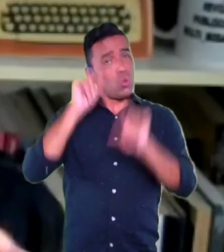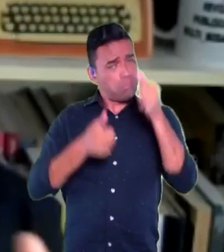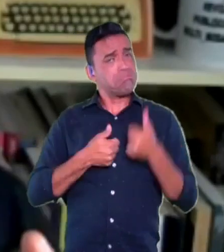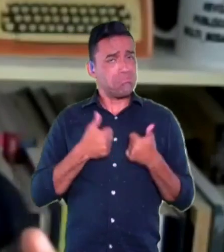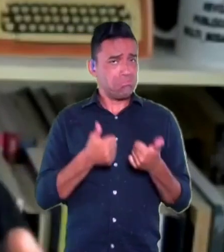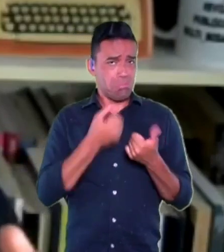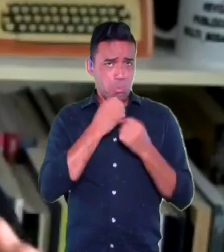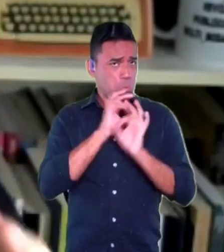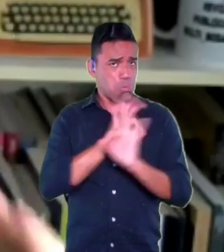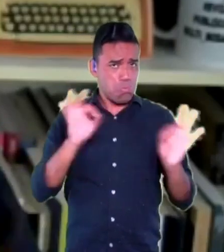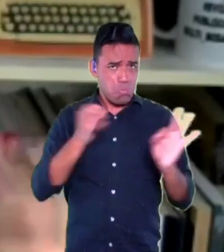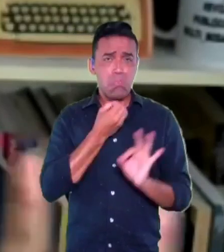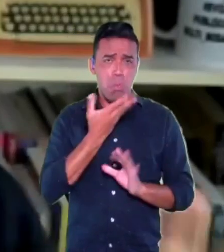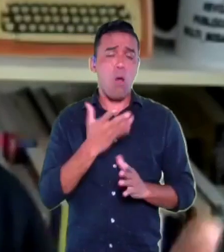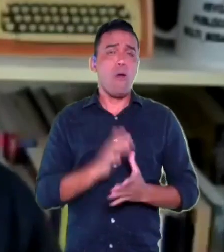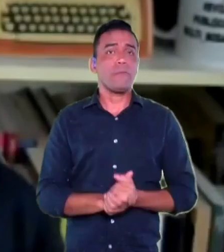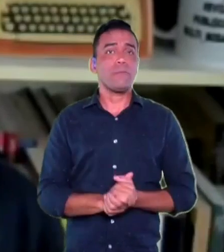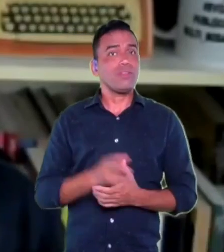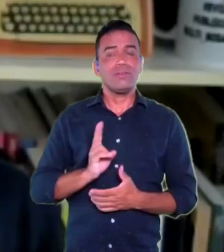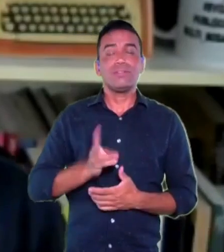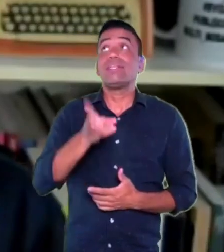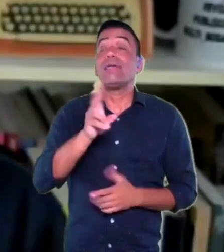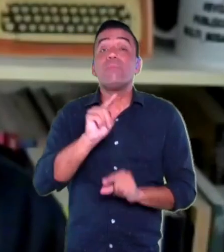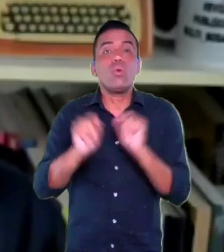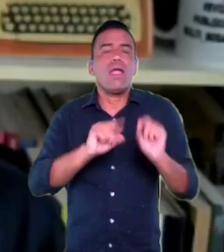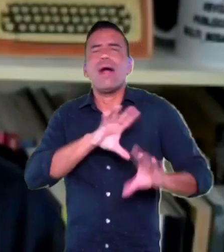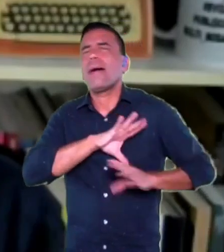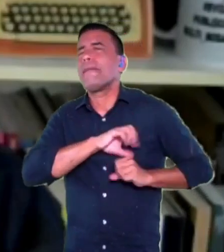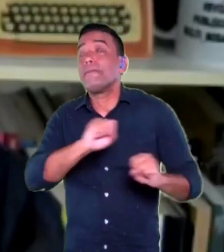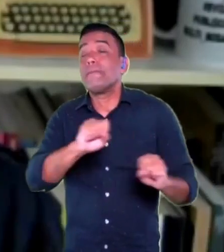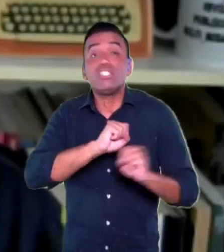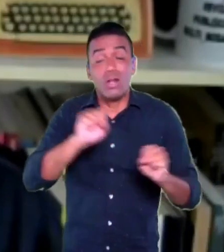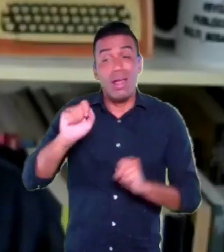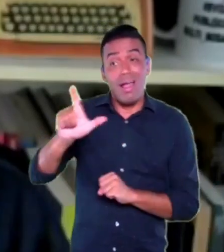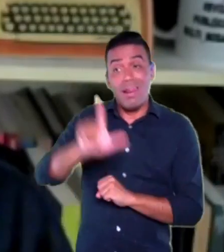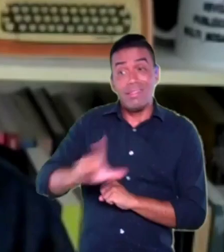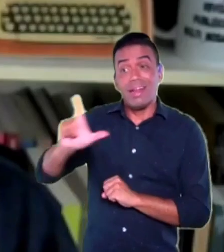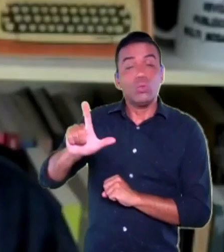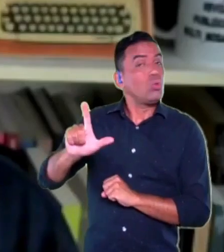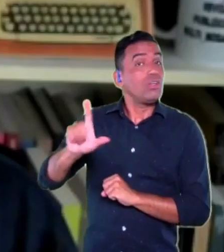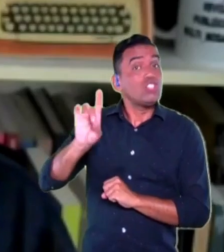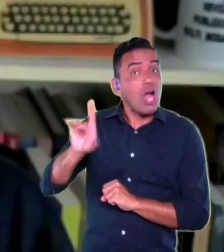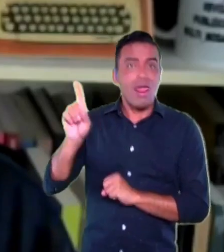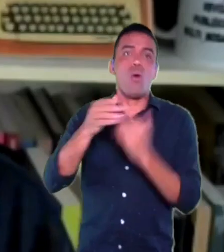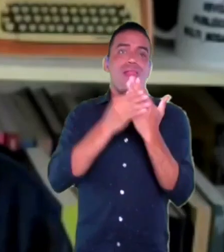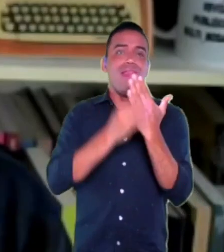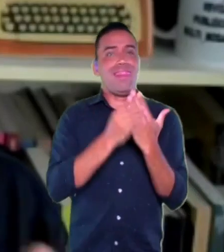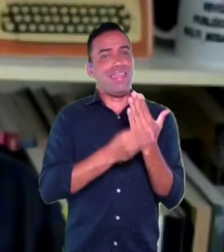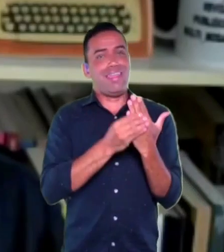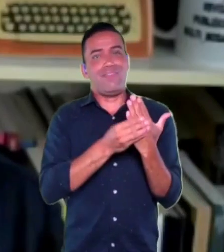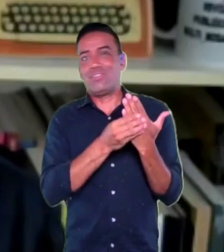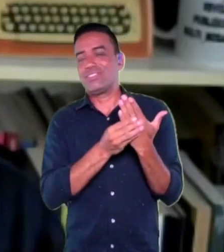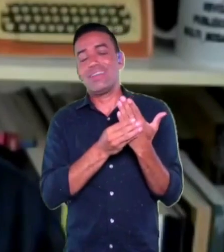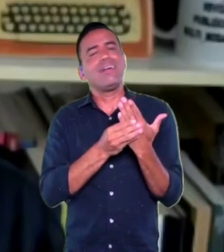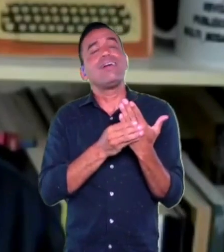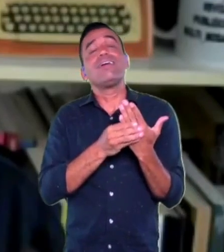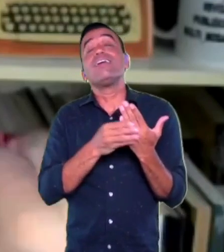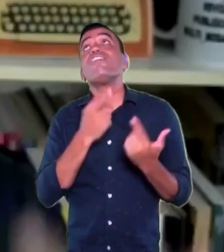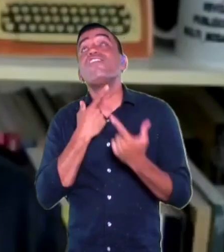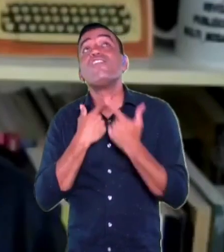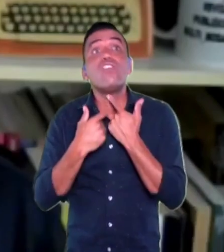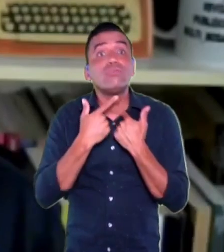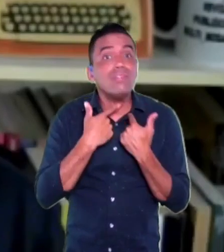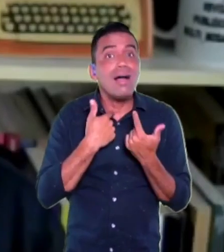mas eu sempre fui apaixonada não só por literatura, por livro. E eu tinha muita vontade de trabalhar